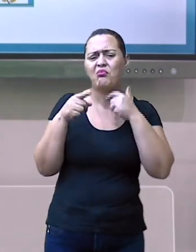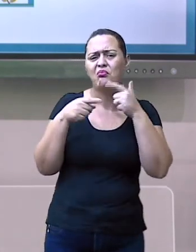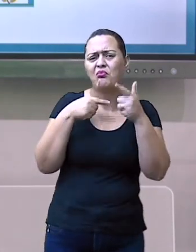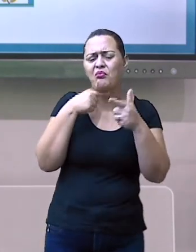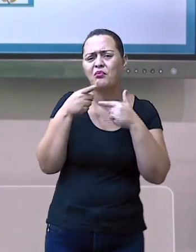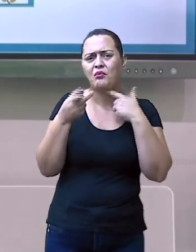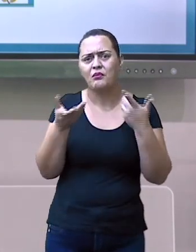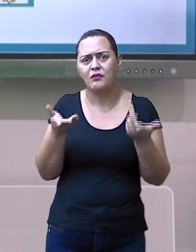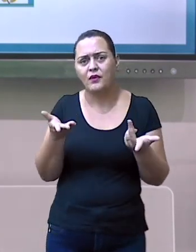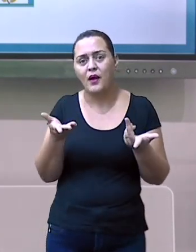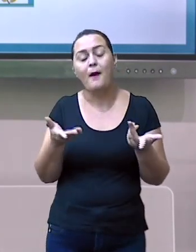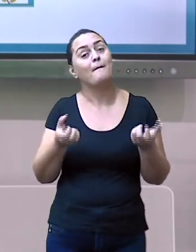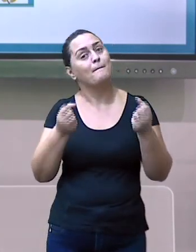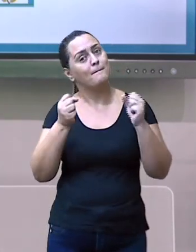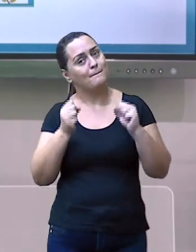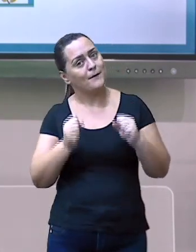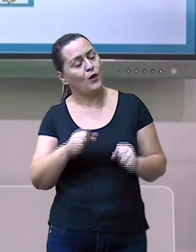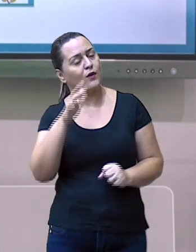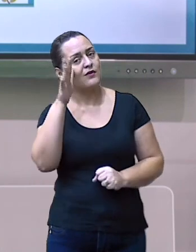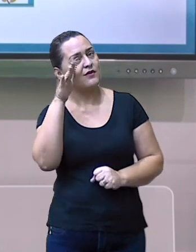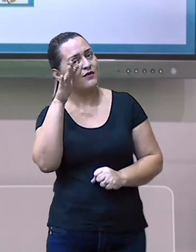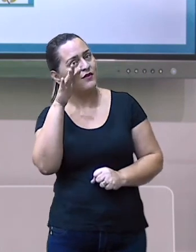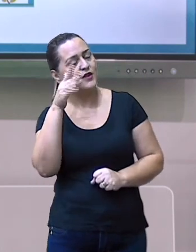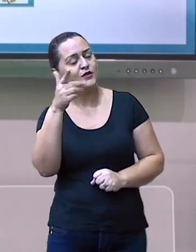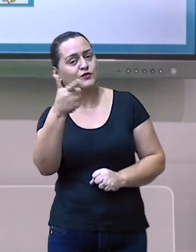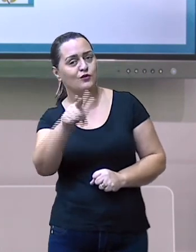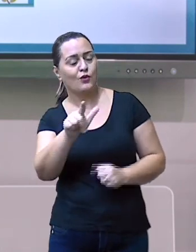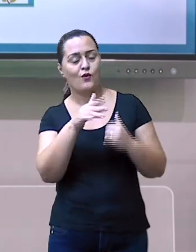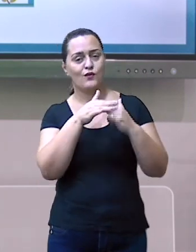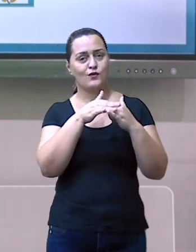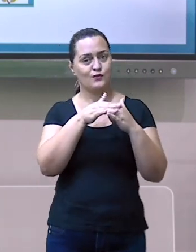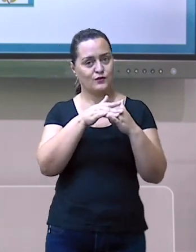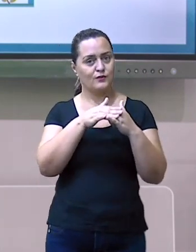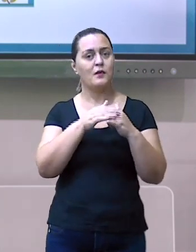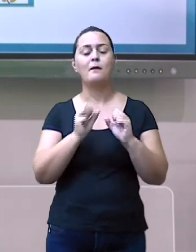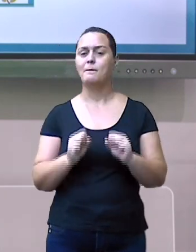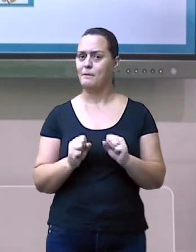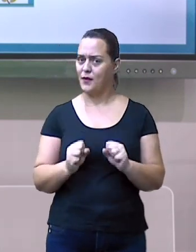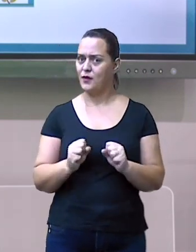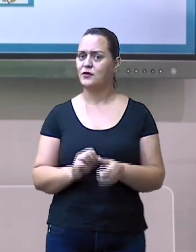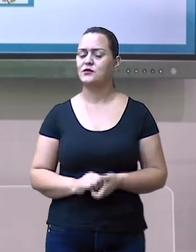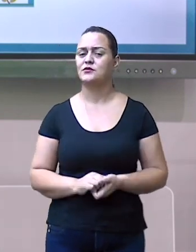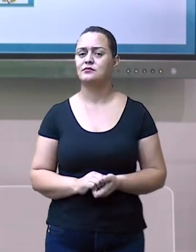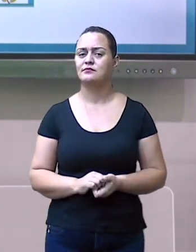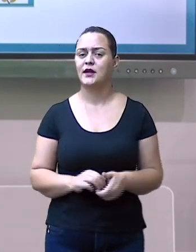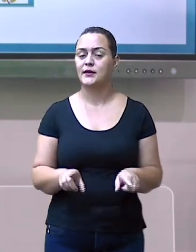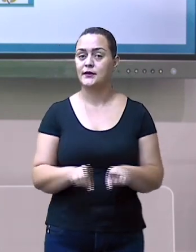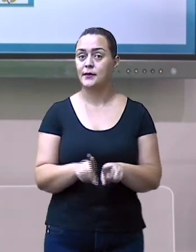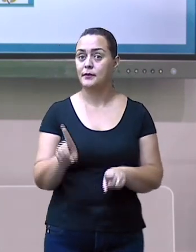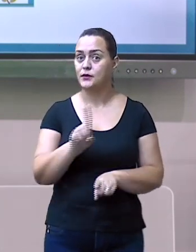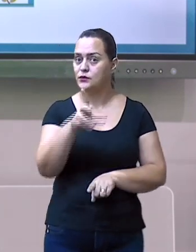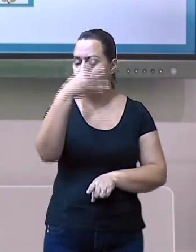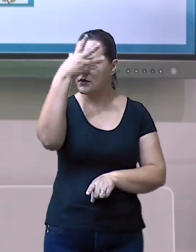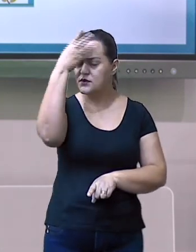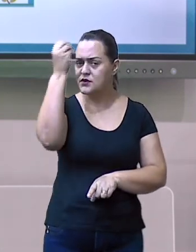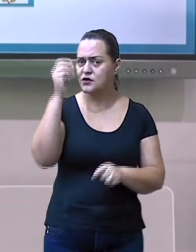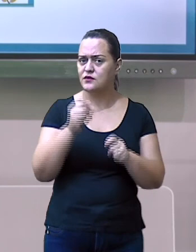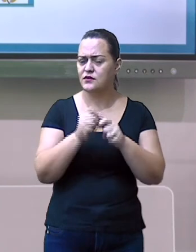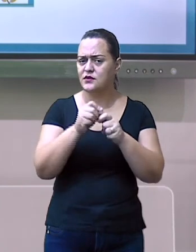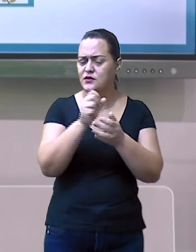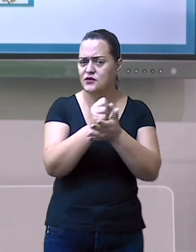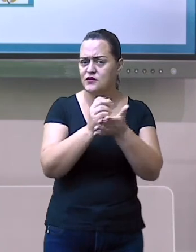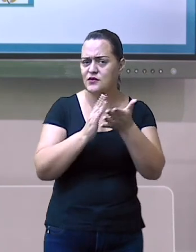essa aula novamente no nosso canal do YouTube. E não se esqueça de fazer as nossas atividades na plataforma